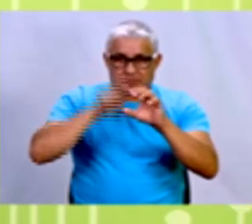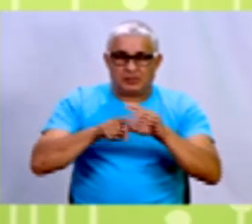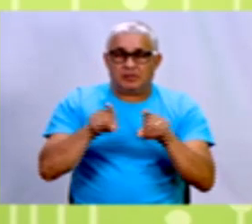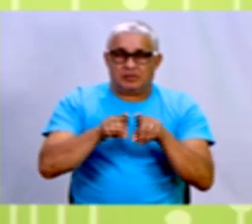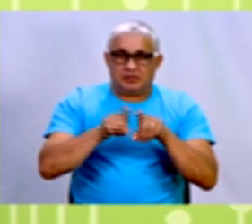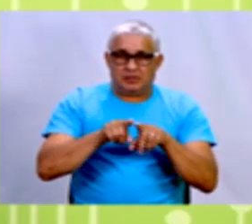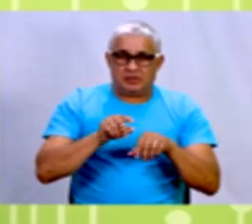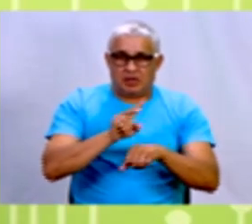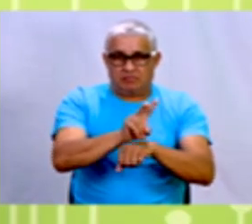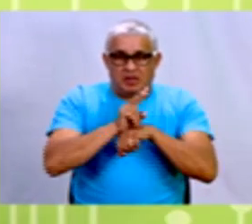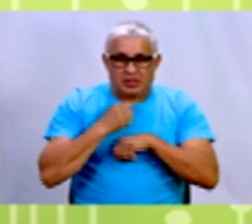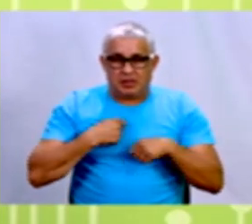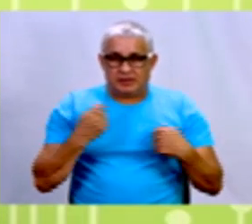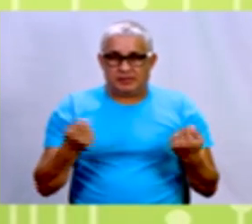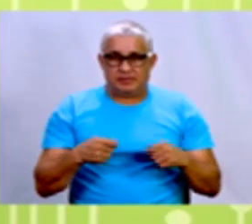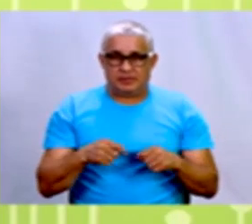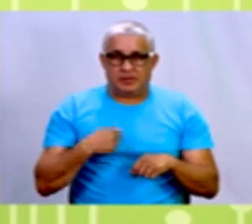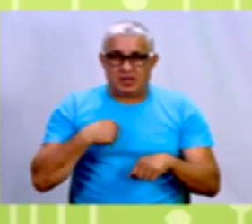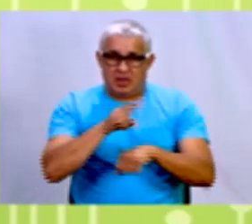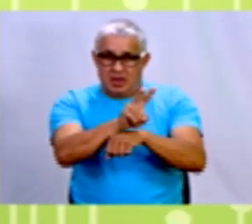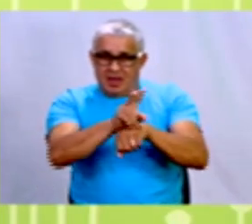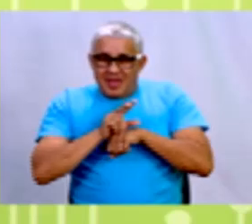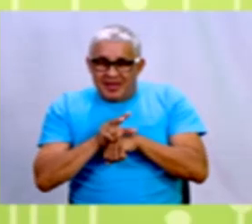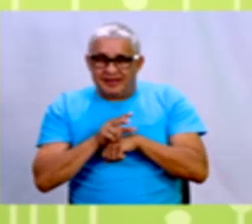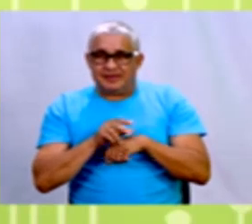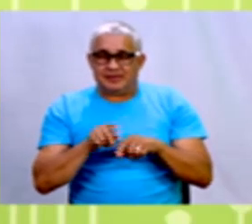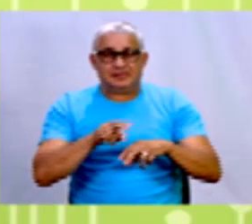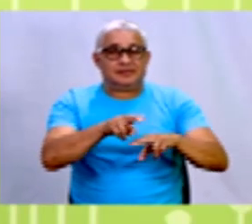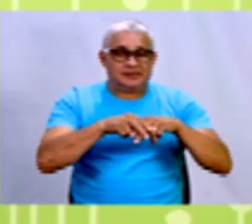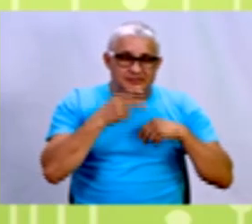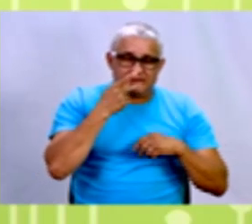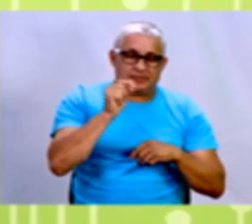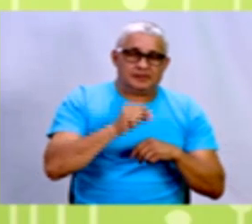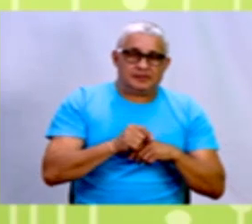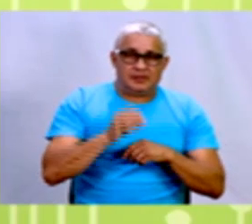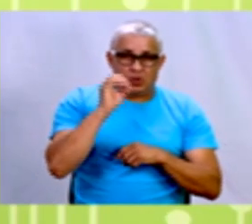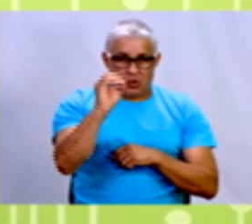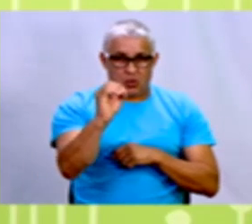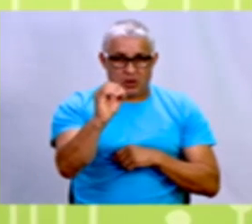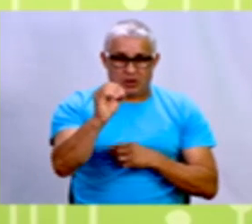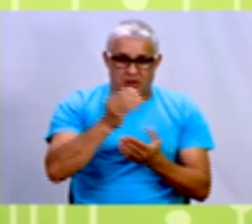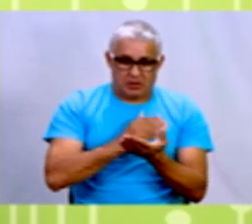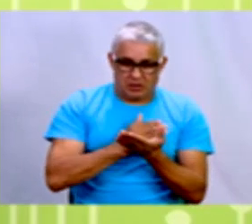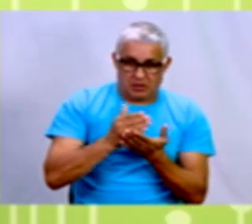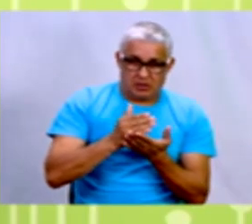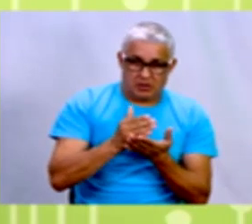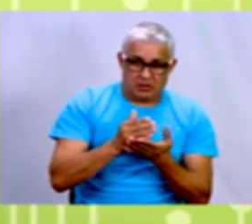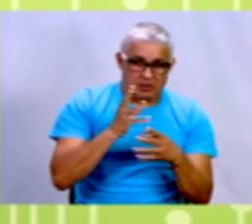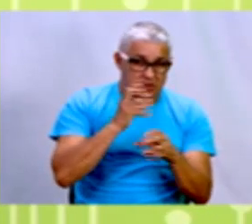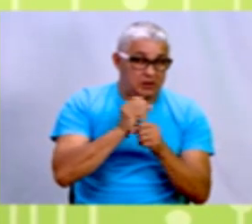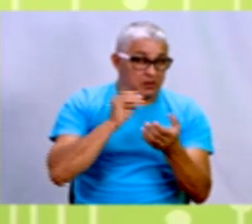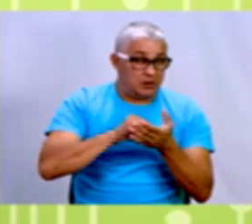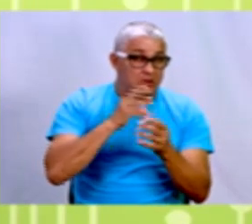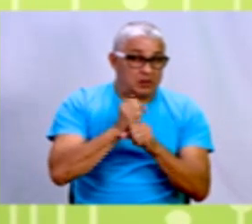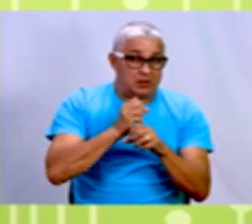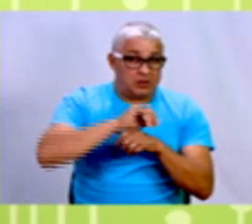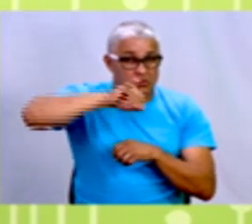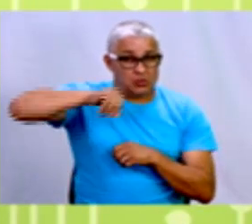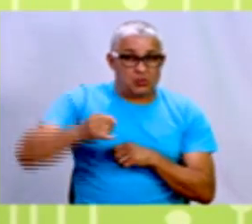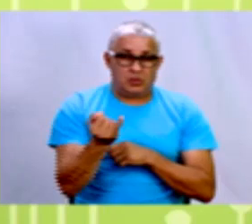ato que você está emprestando, né? Por isso que fala que é no período 0, tá? Que ainda a gente não calculou juros sobre isso